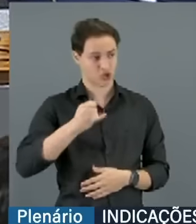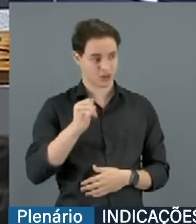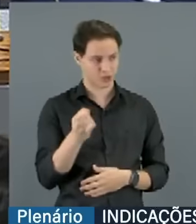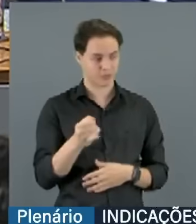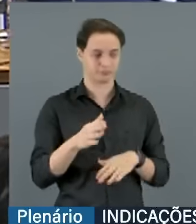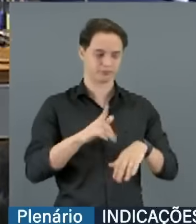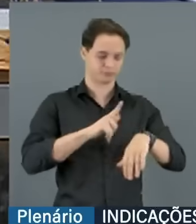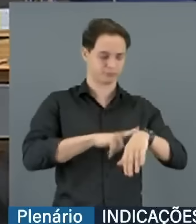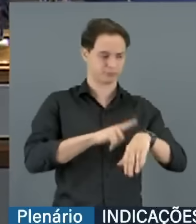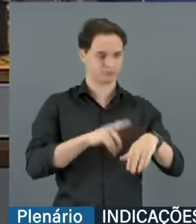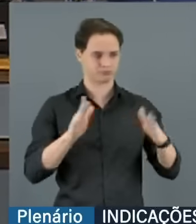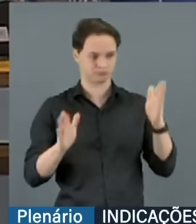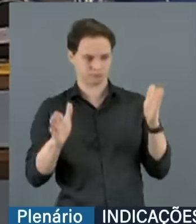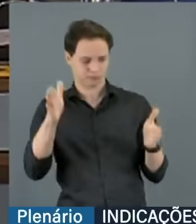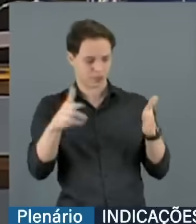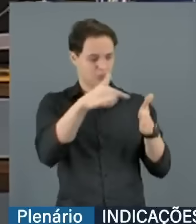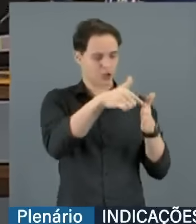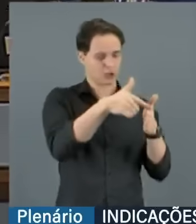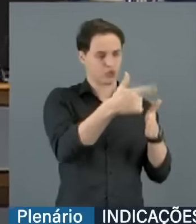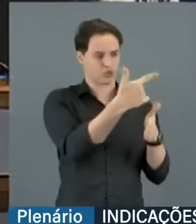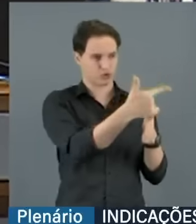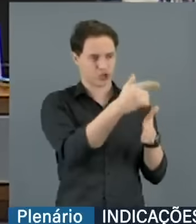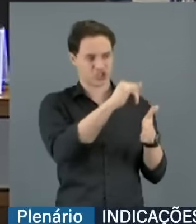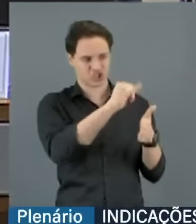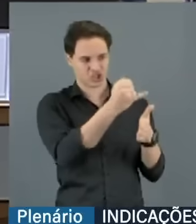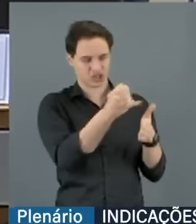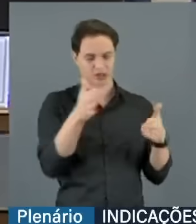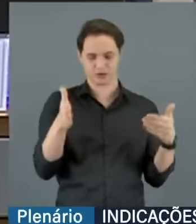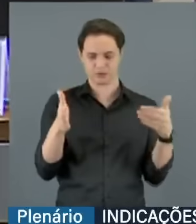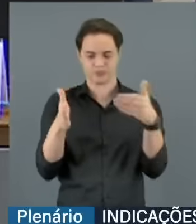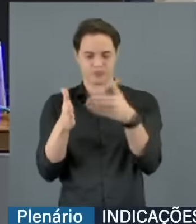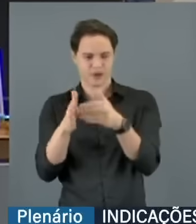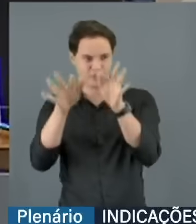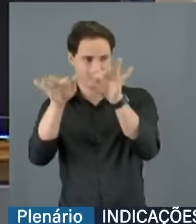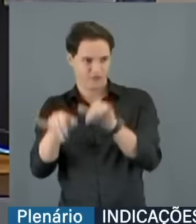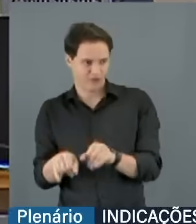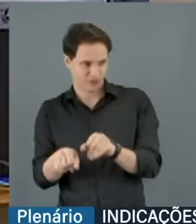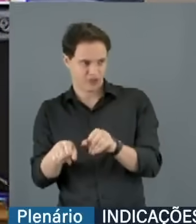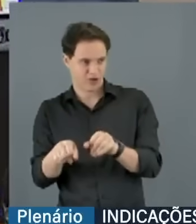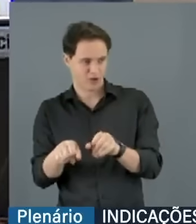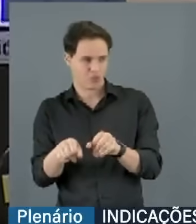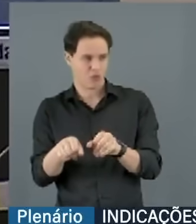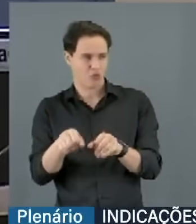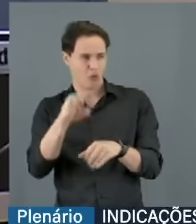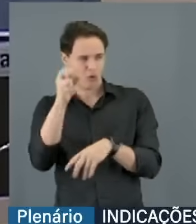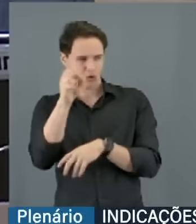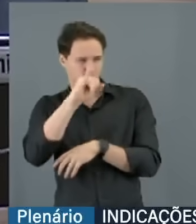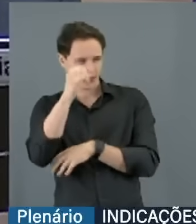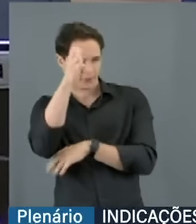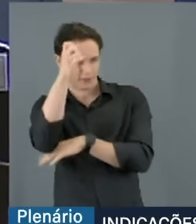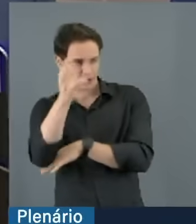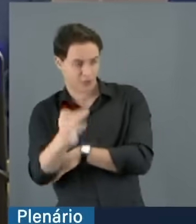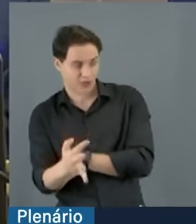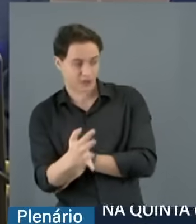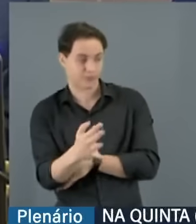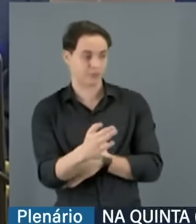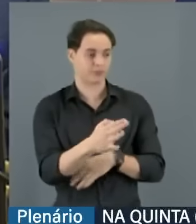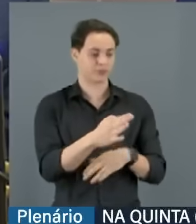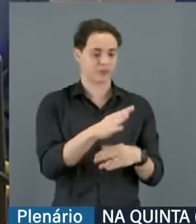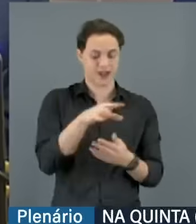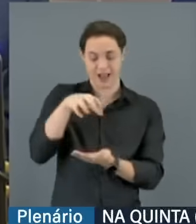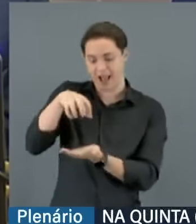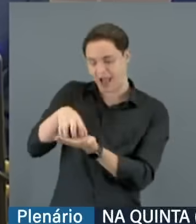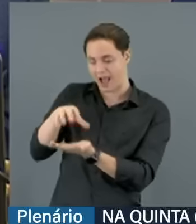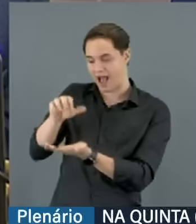Entre o dia 2 de janeiro e o final da madrugada do dia 8 de janeiro, a BIM produziu